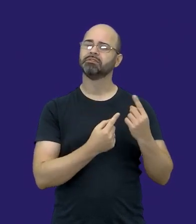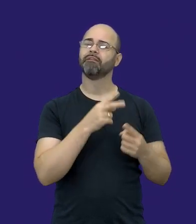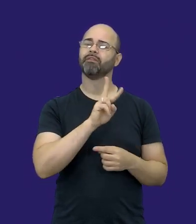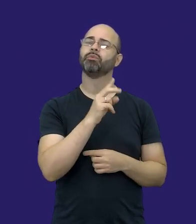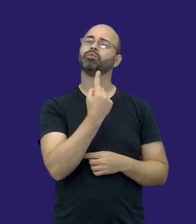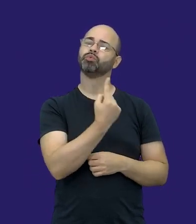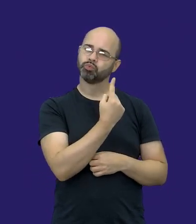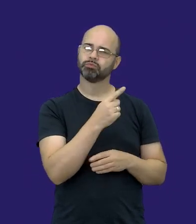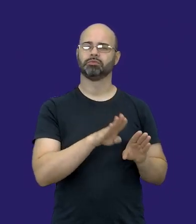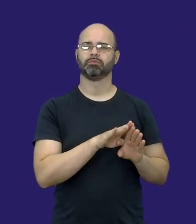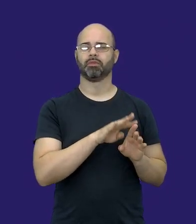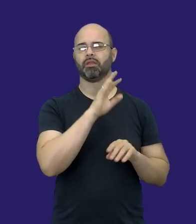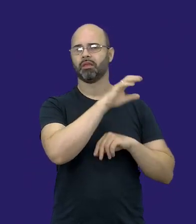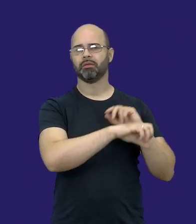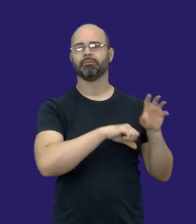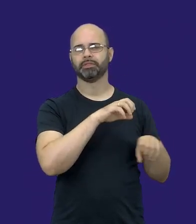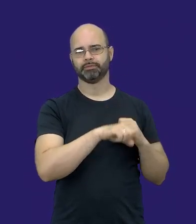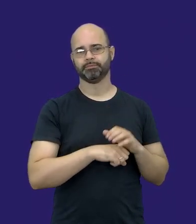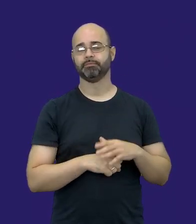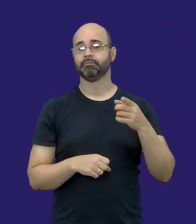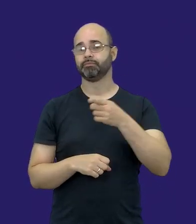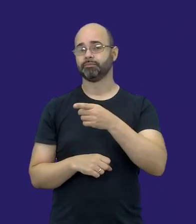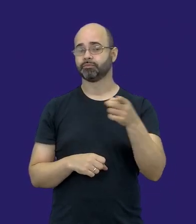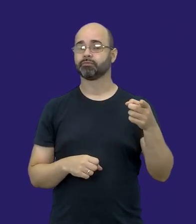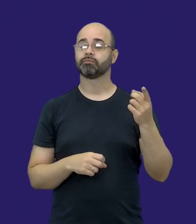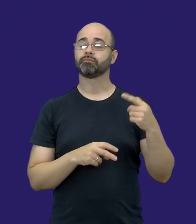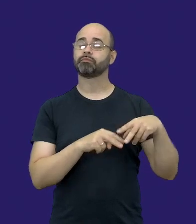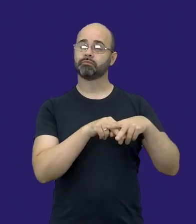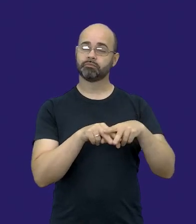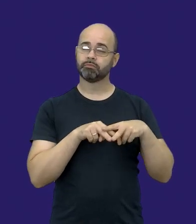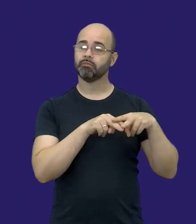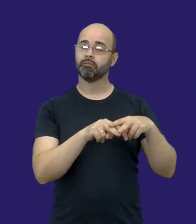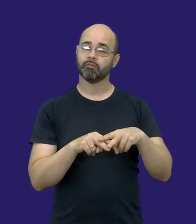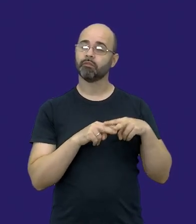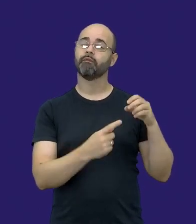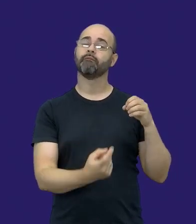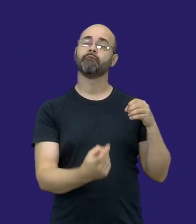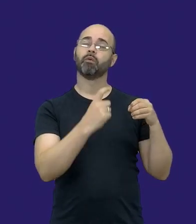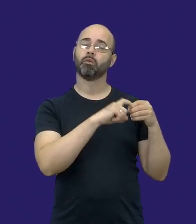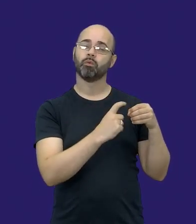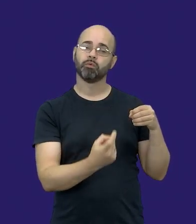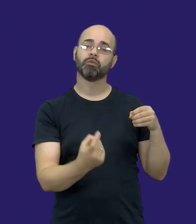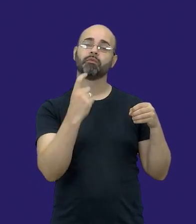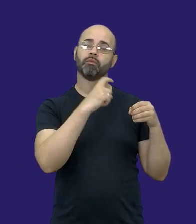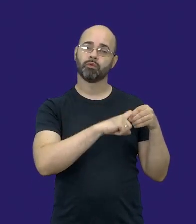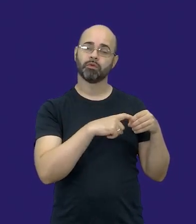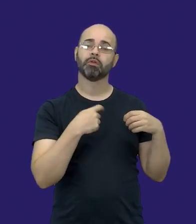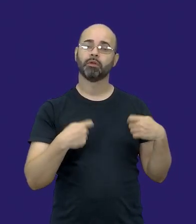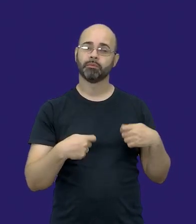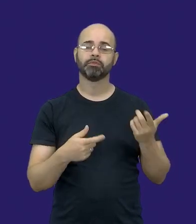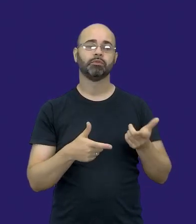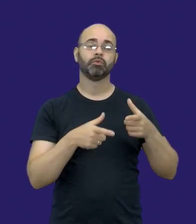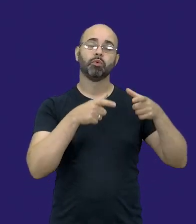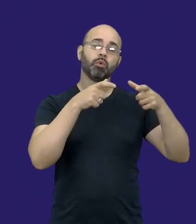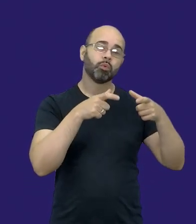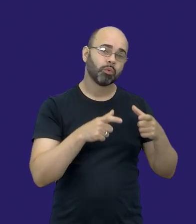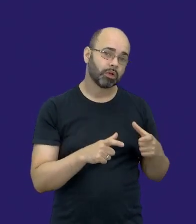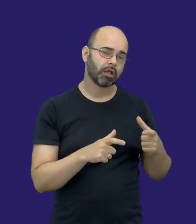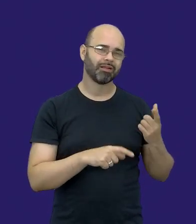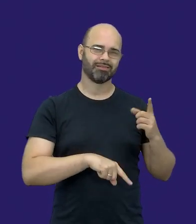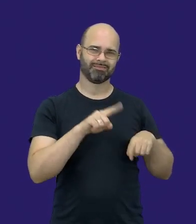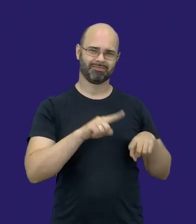1. Então, é sempre importante que vocês possam revisitar, né, o local onde